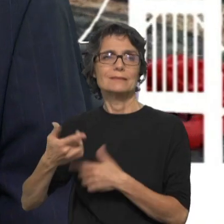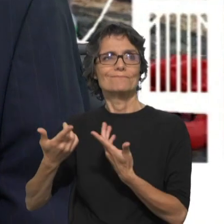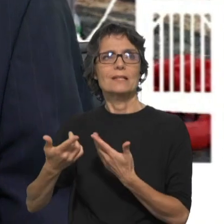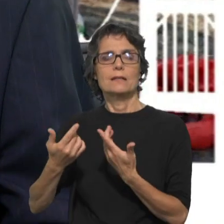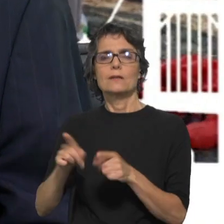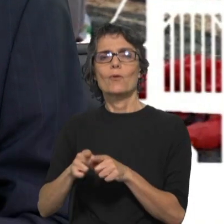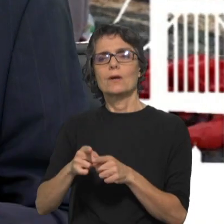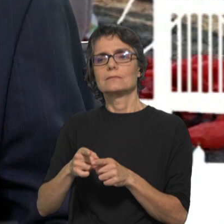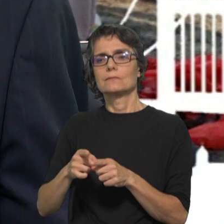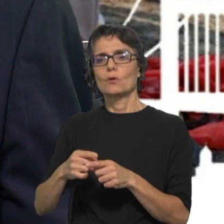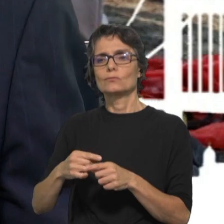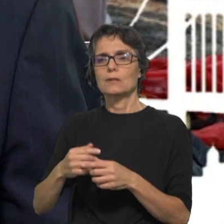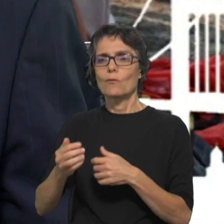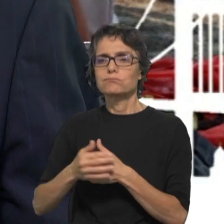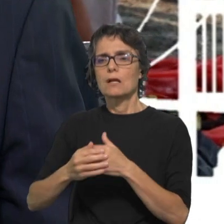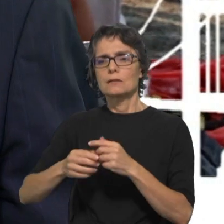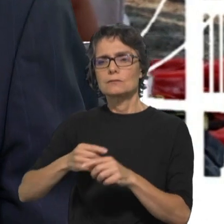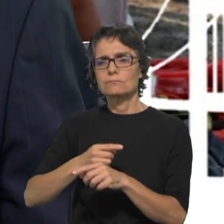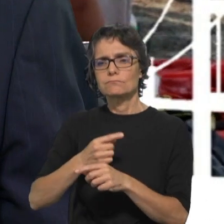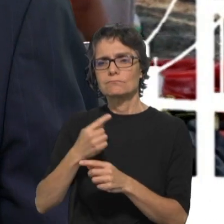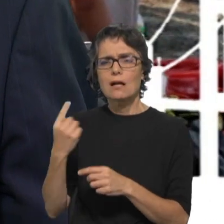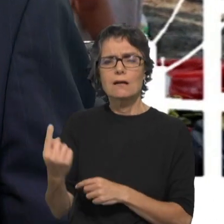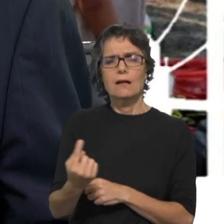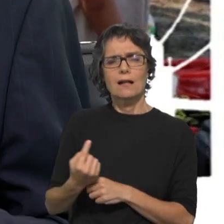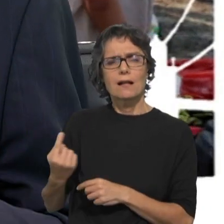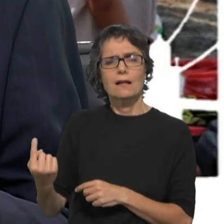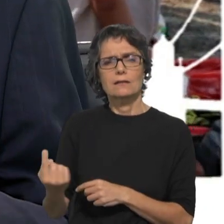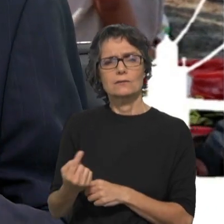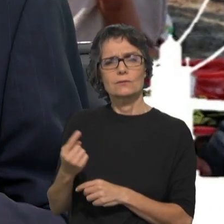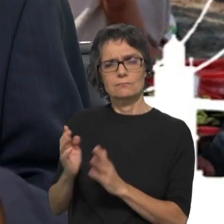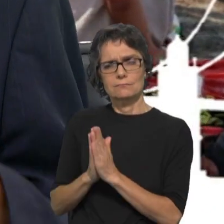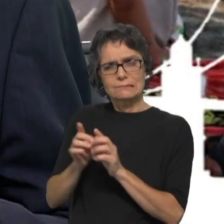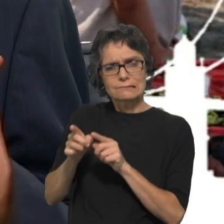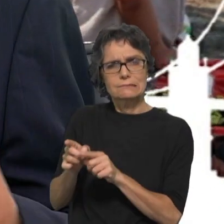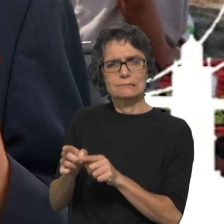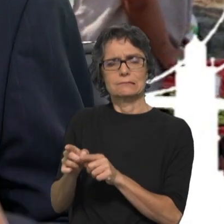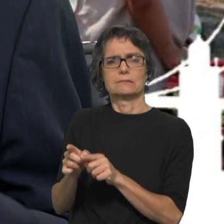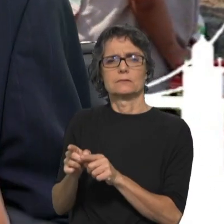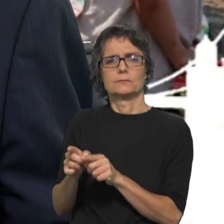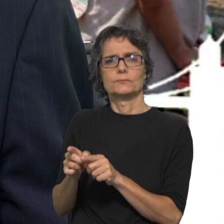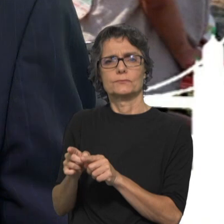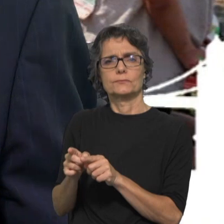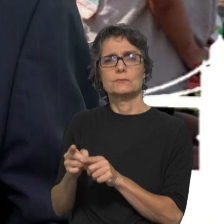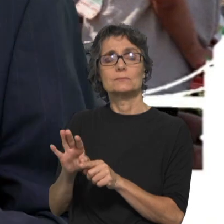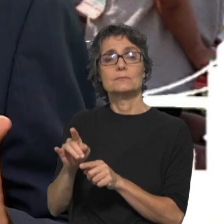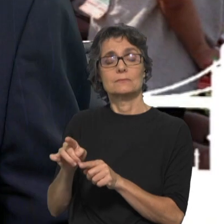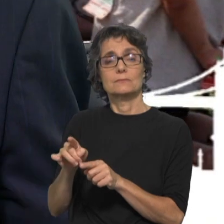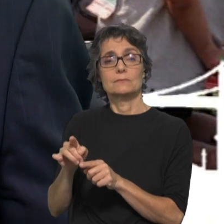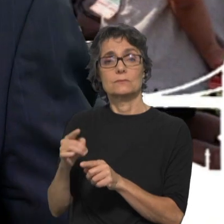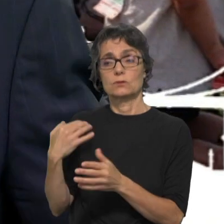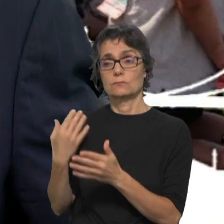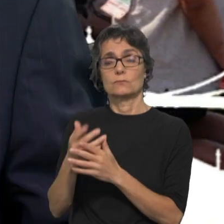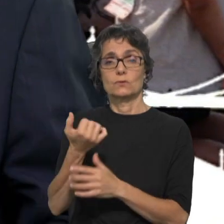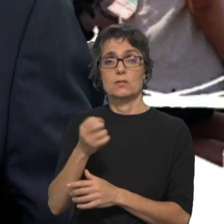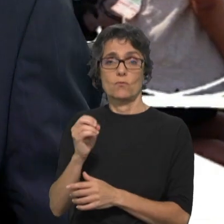processo lento de construção dessa identidade, mas aquilo que releva mais nestes últimos 50 anos,